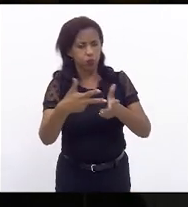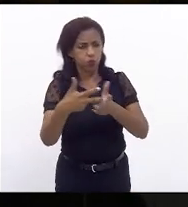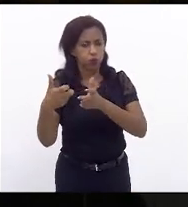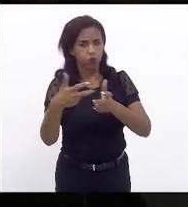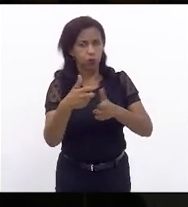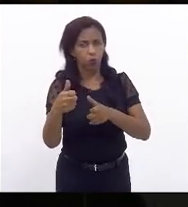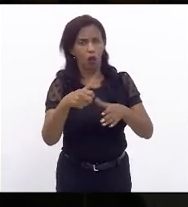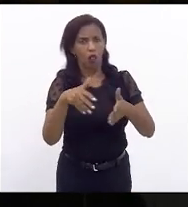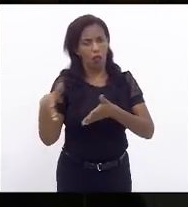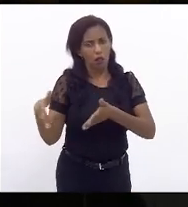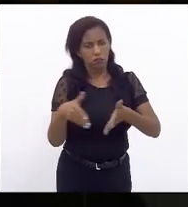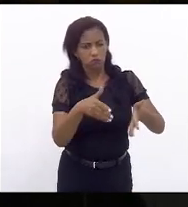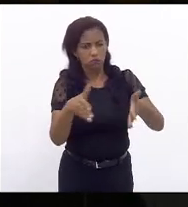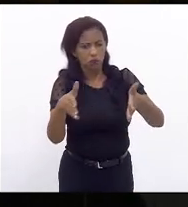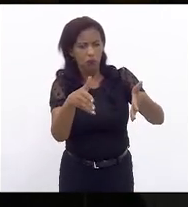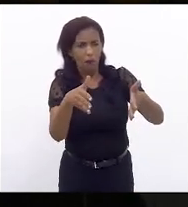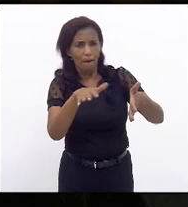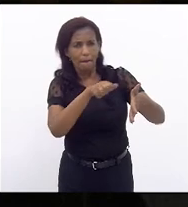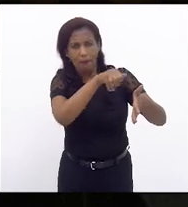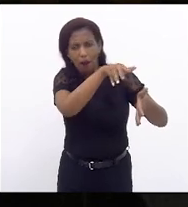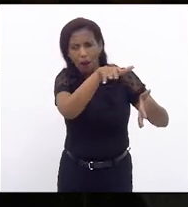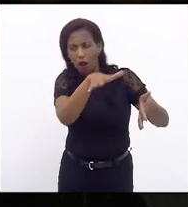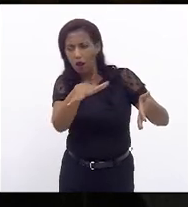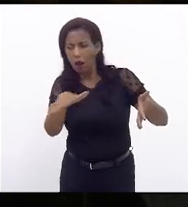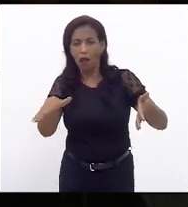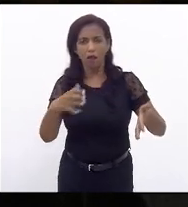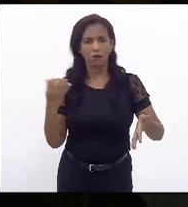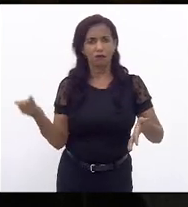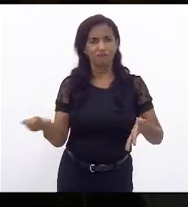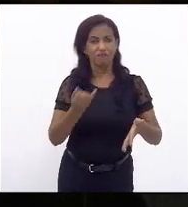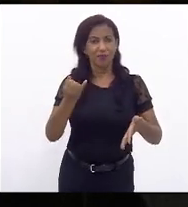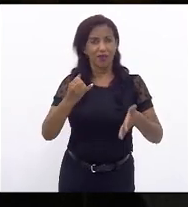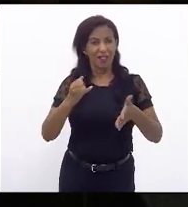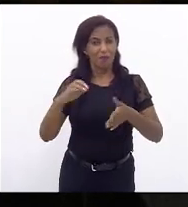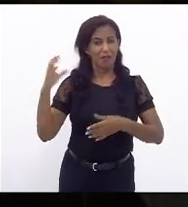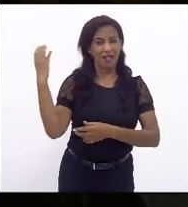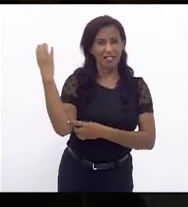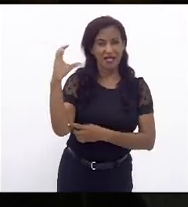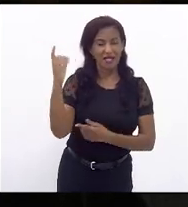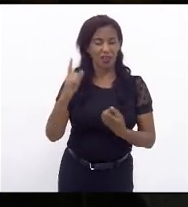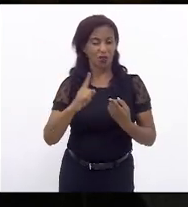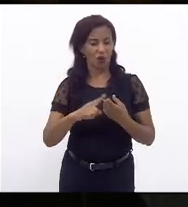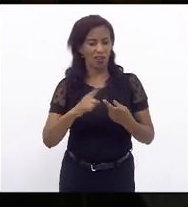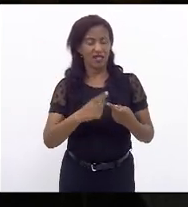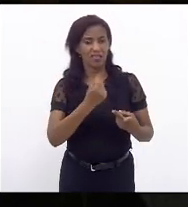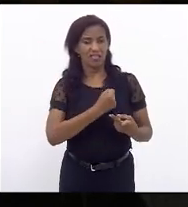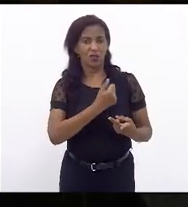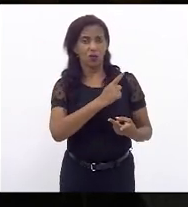Imunana, é fundamental. Distribui para a água, para Niterói, São Gonçalo e